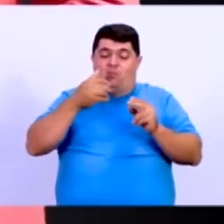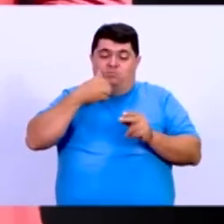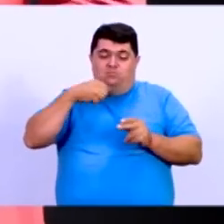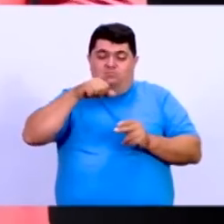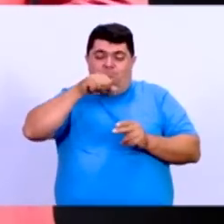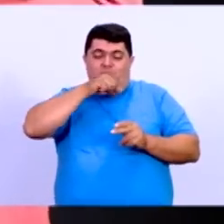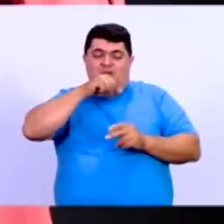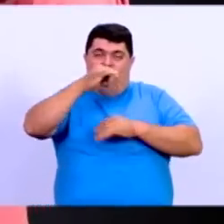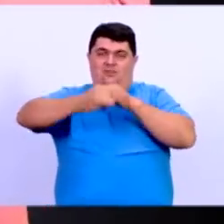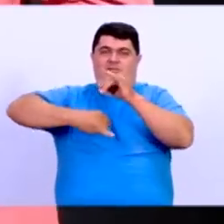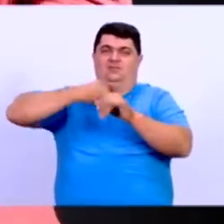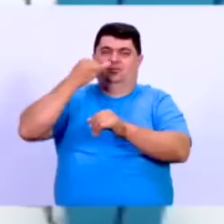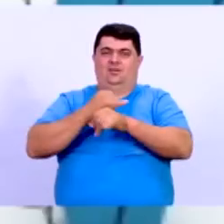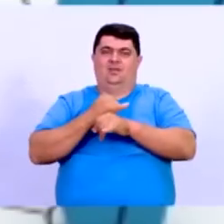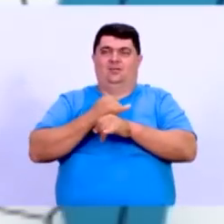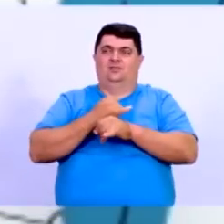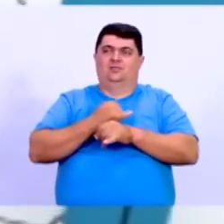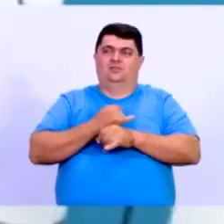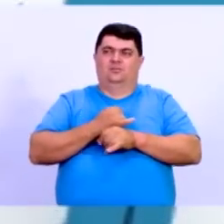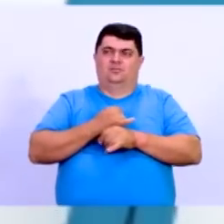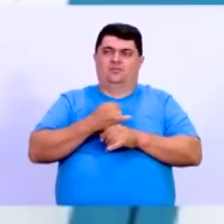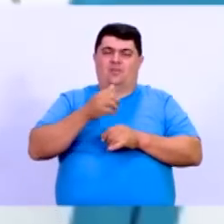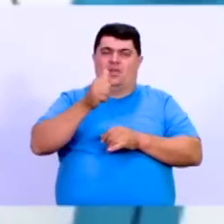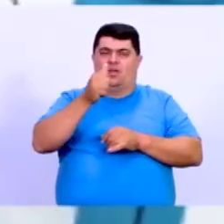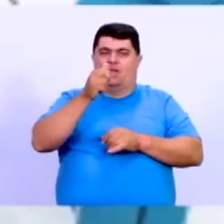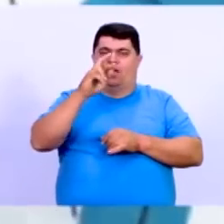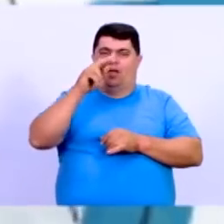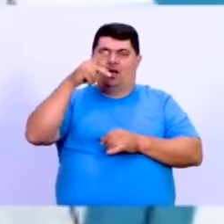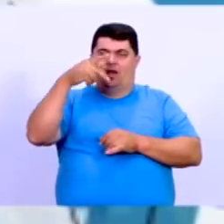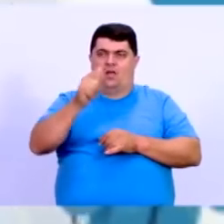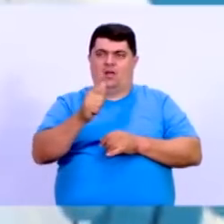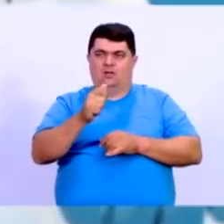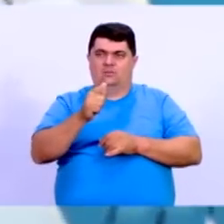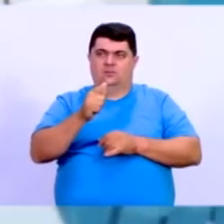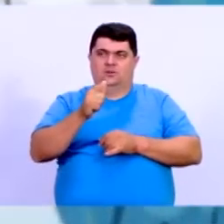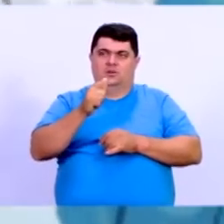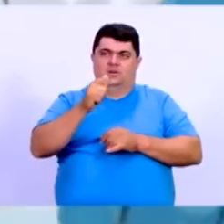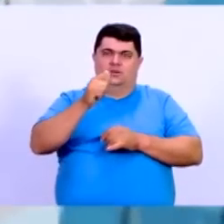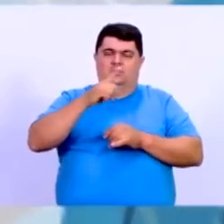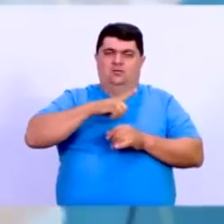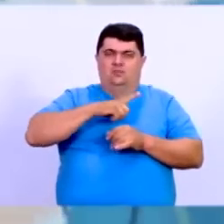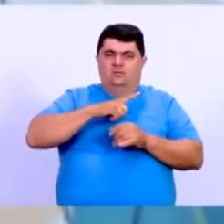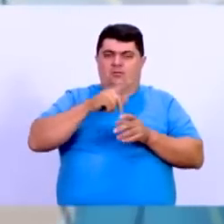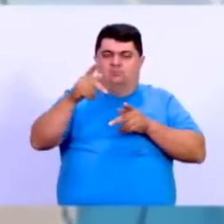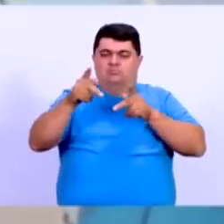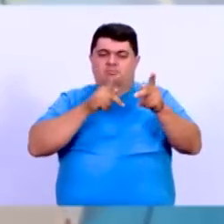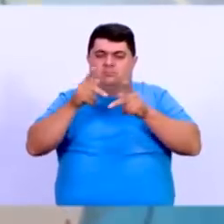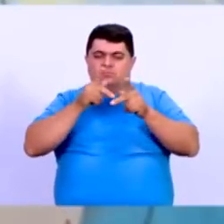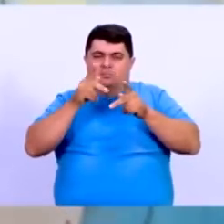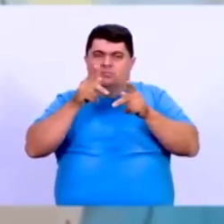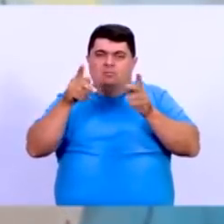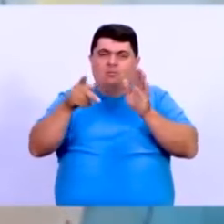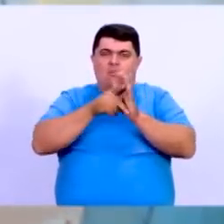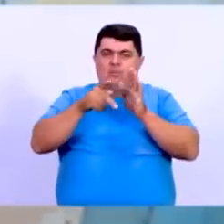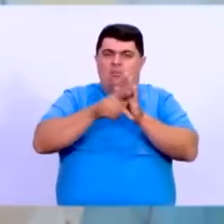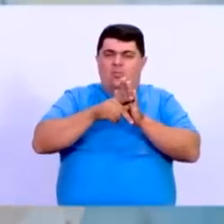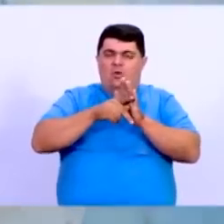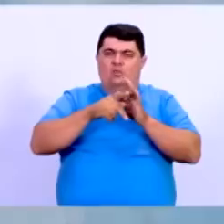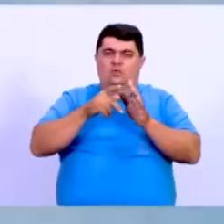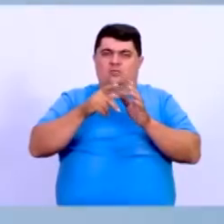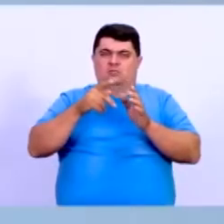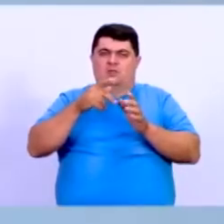por internet. Vamos lá? Através da ARPA, Advanced Research Project Agency, o Departamento de